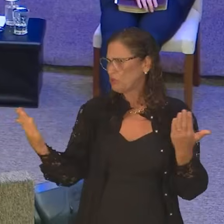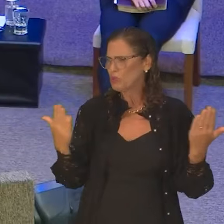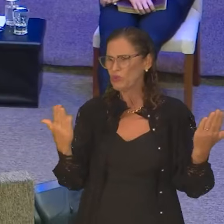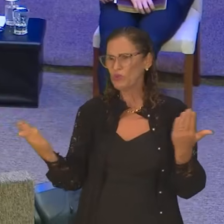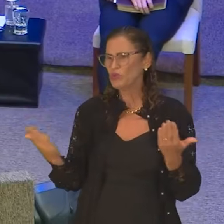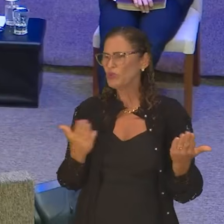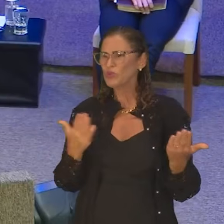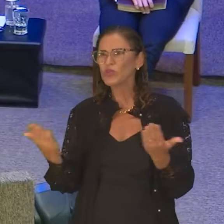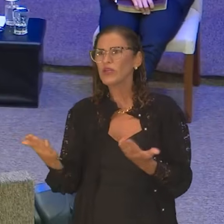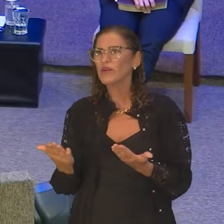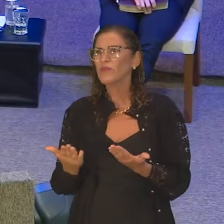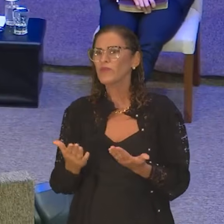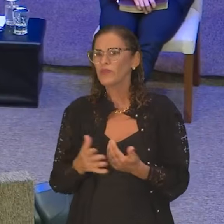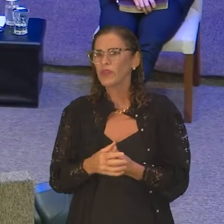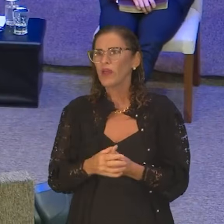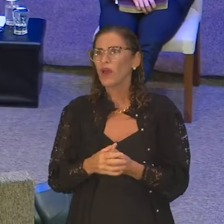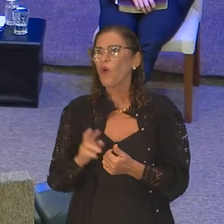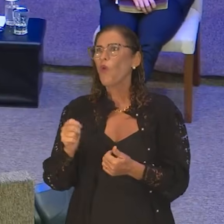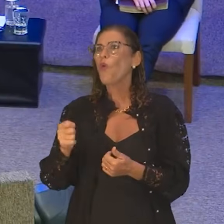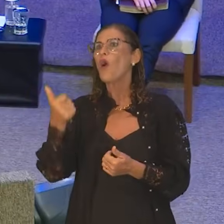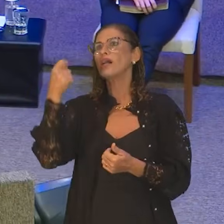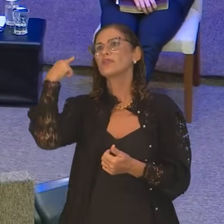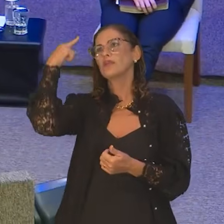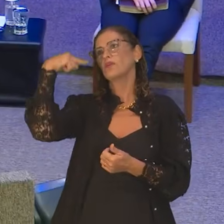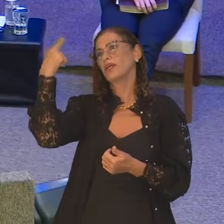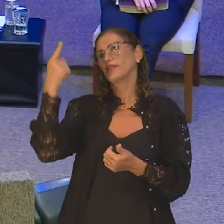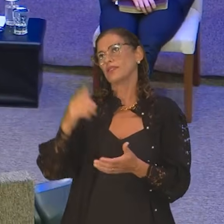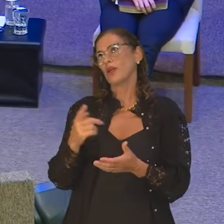Eu por pouco não me virei louco.